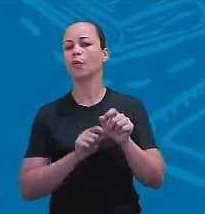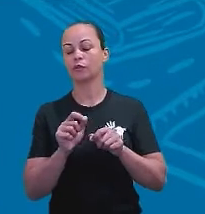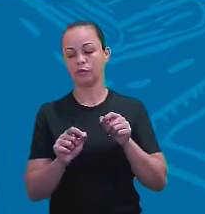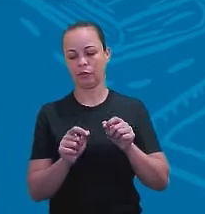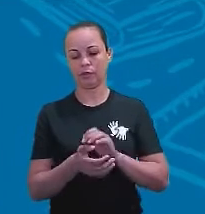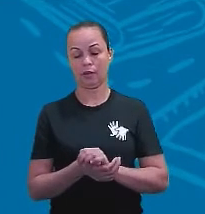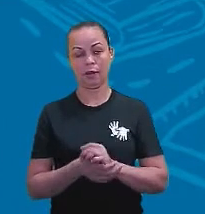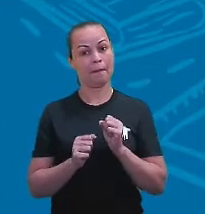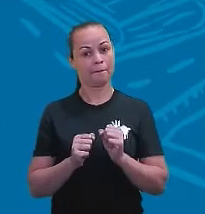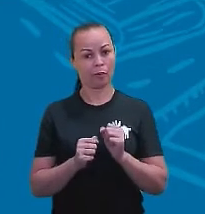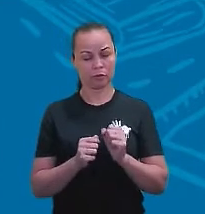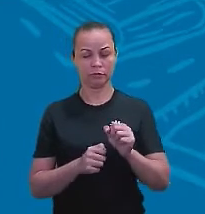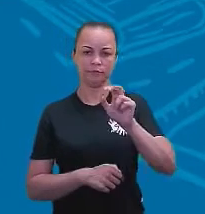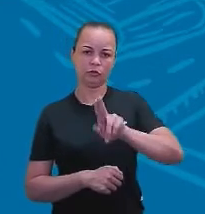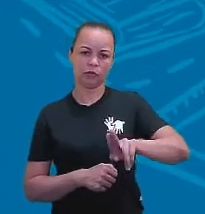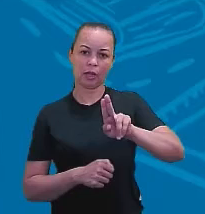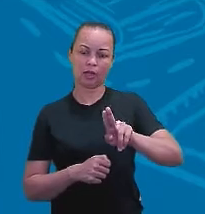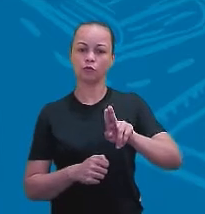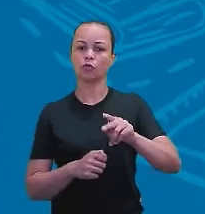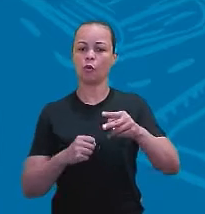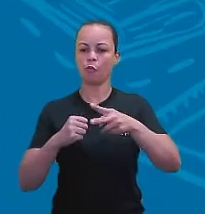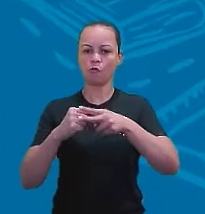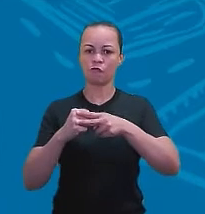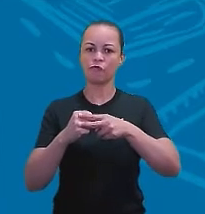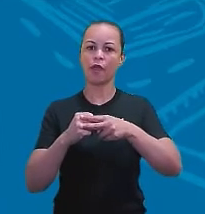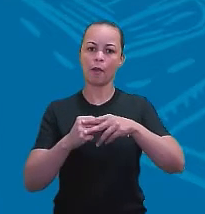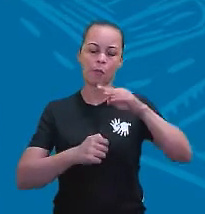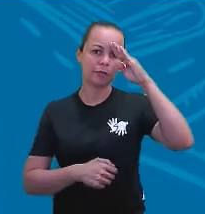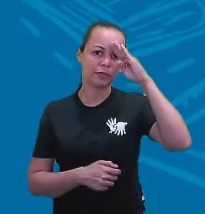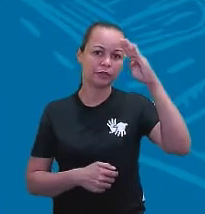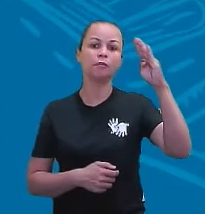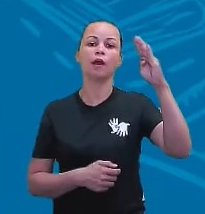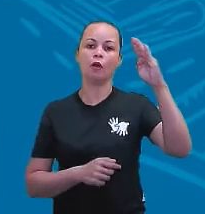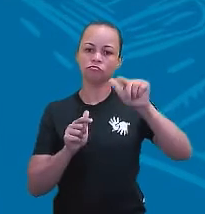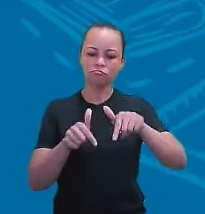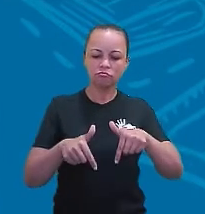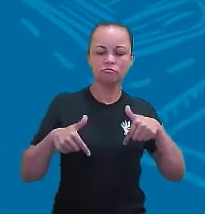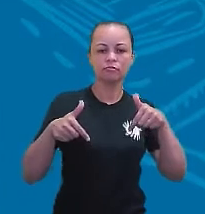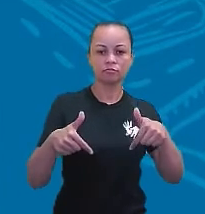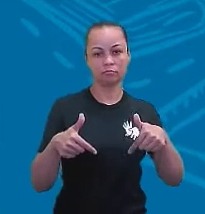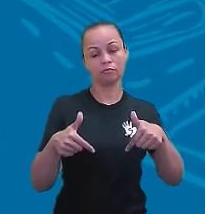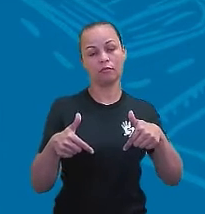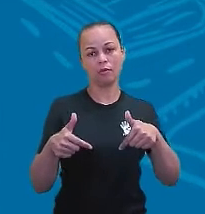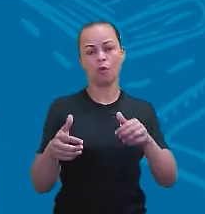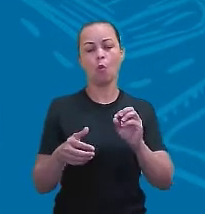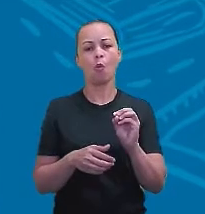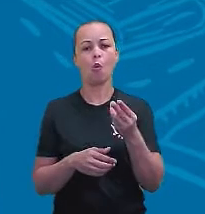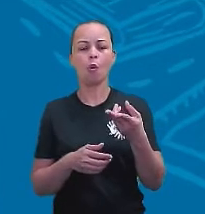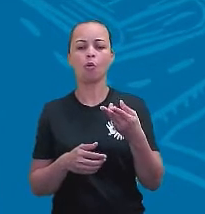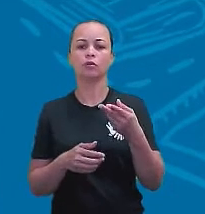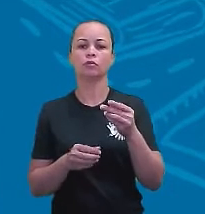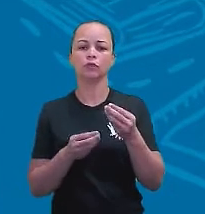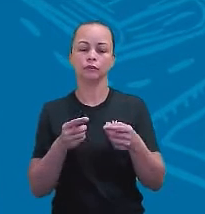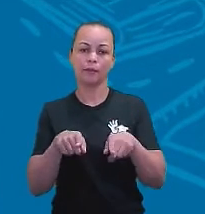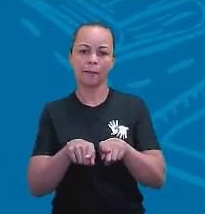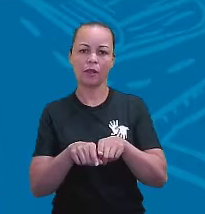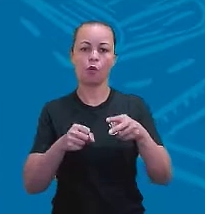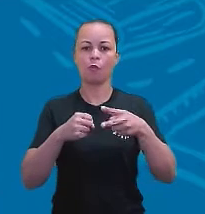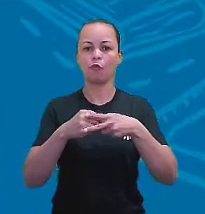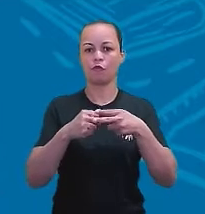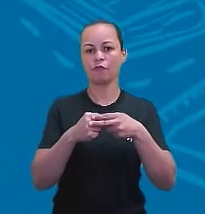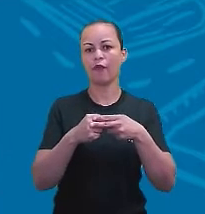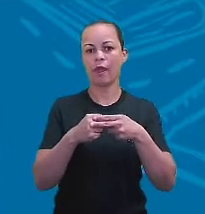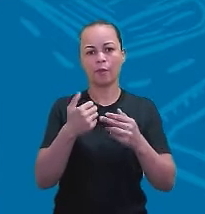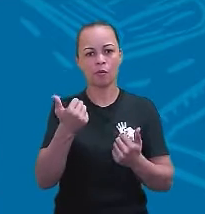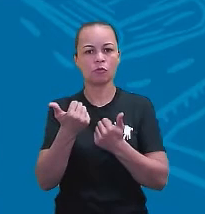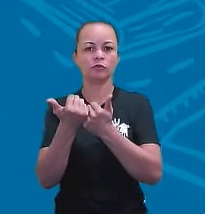ser usado como verbo principal, ou seja, aquele verbo que está fazendo a ação, ou também como verbo auxiliar. E aí,